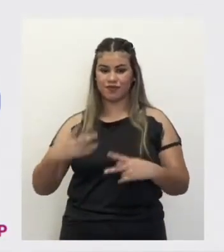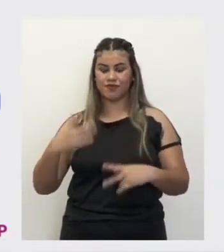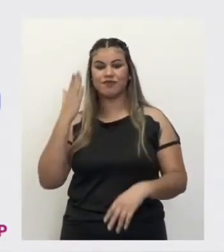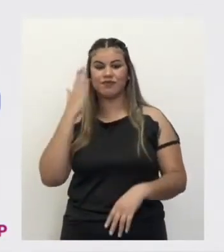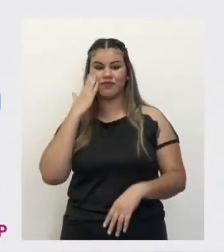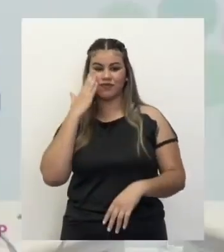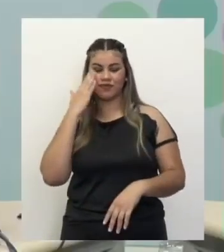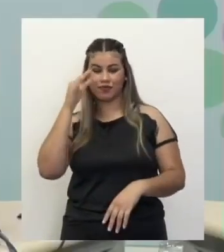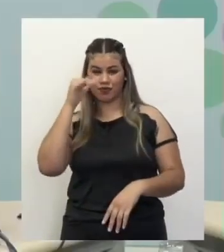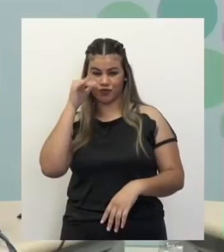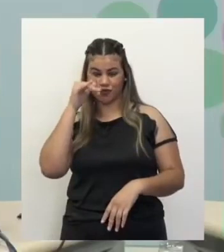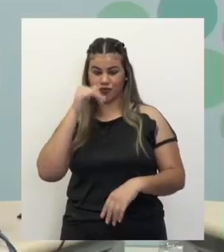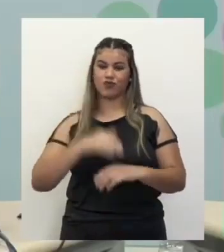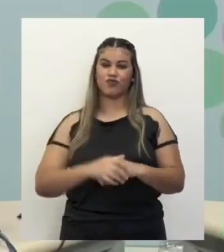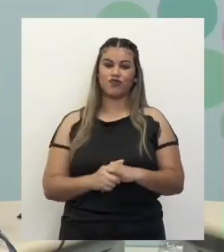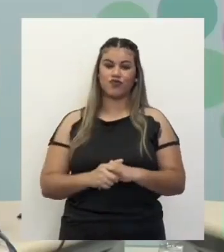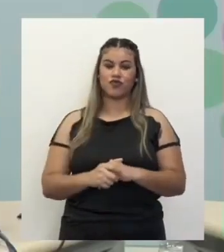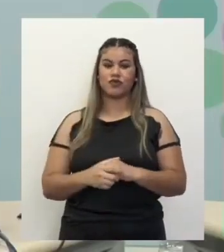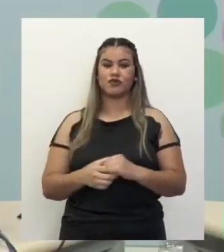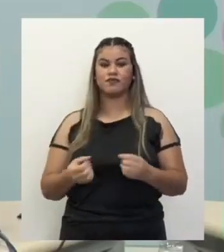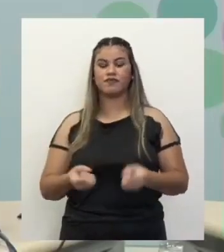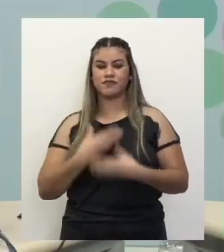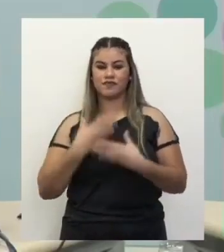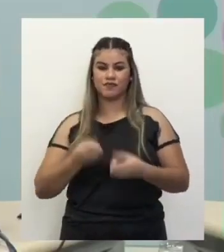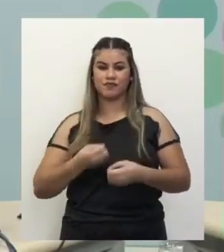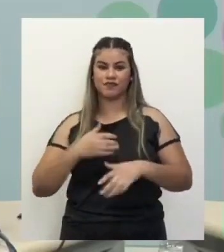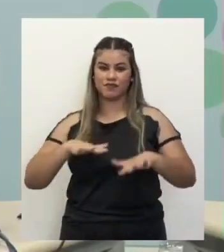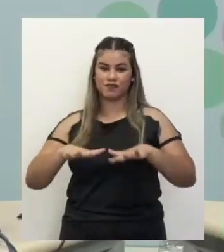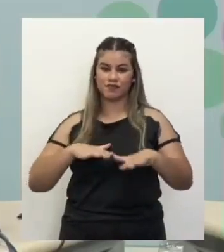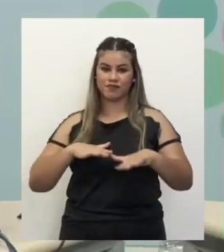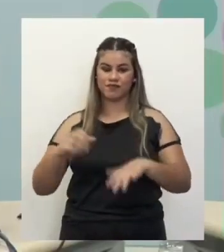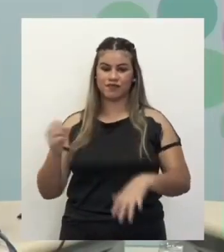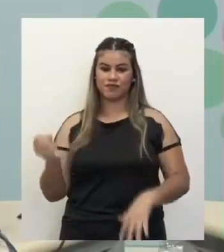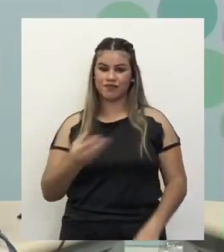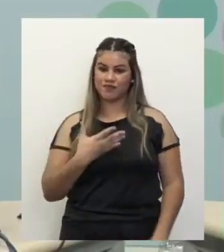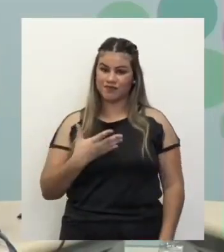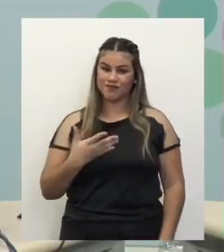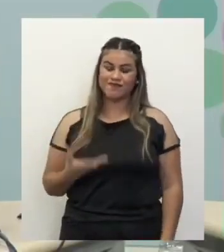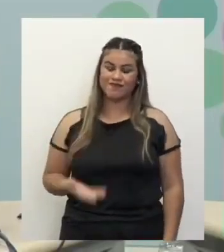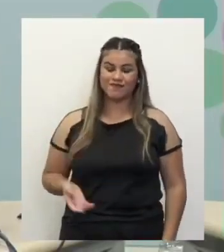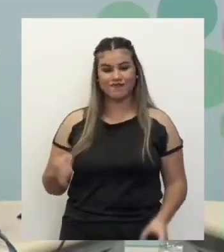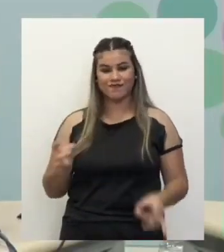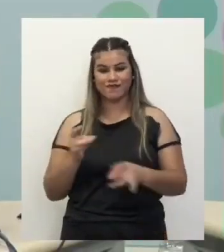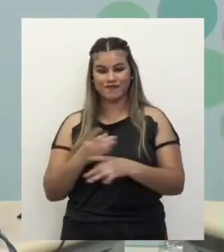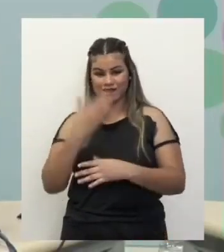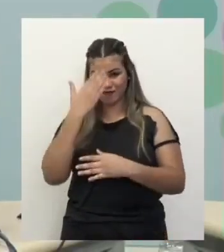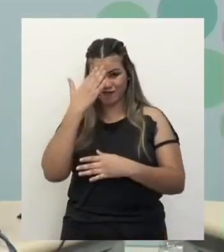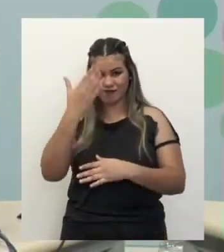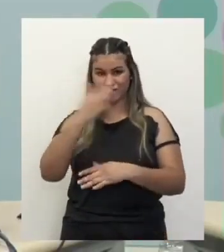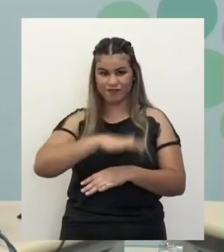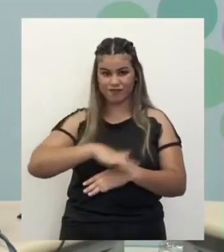mais informações sobre o Movimento Inova. Eu vou ficando por aqui, agradeço a participação de